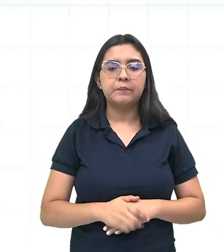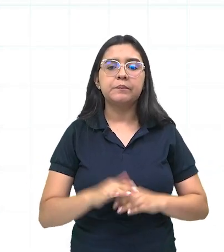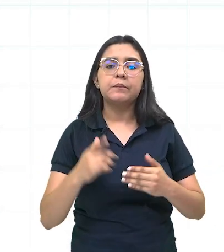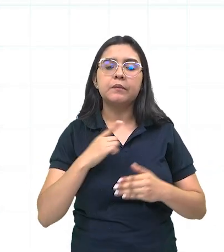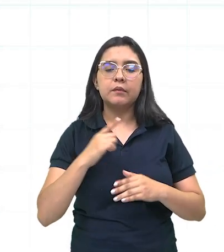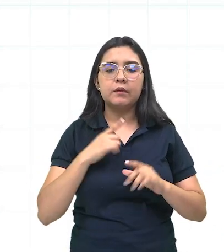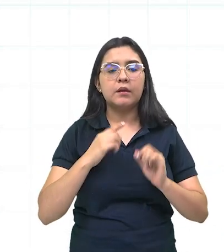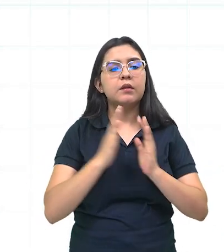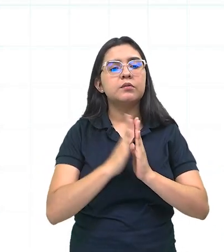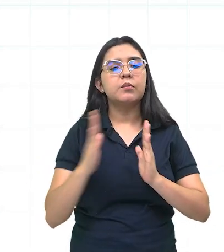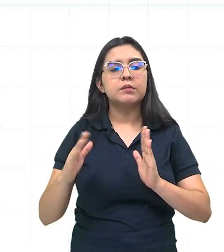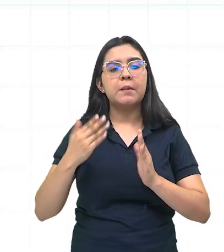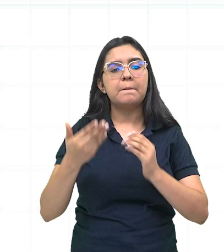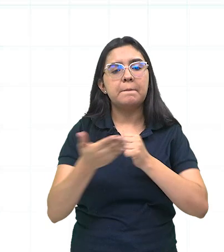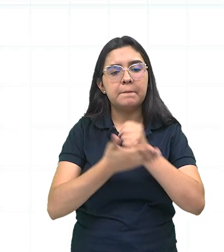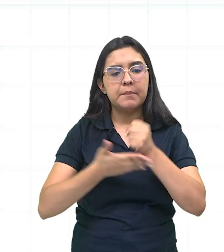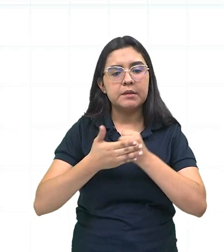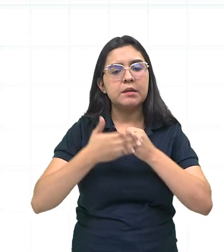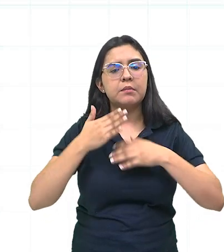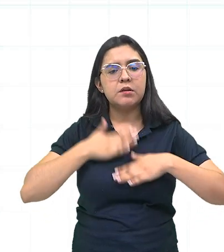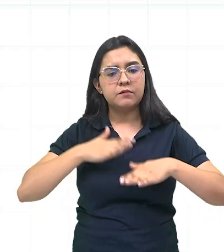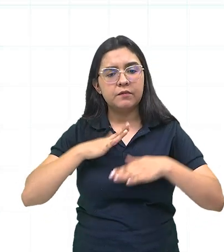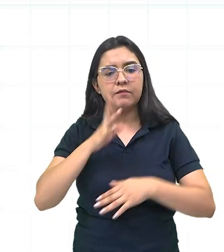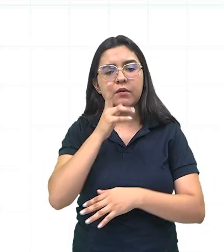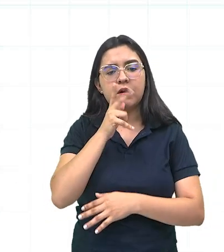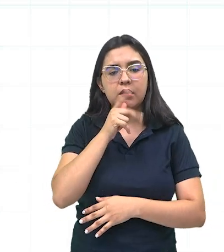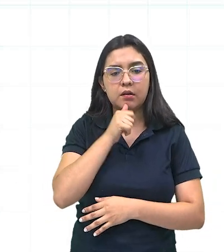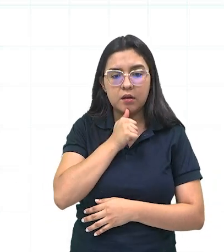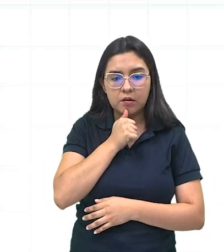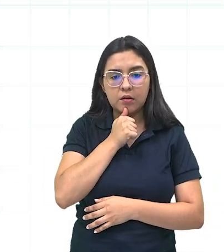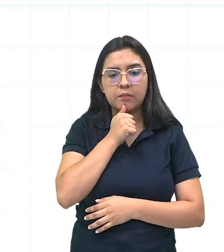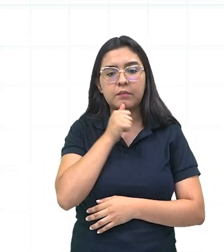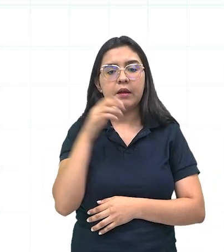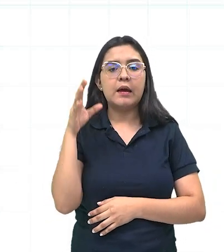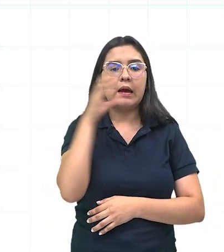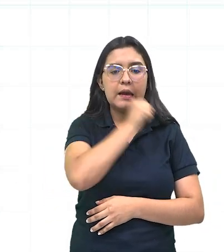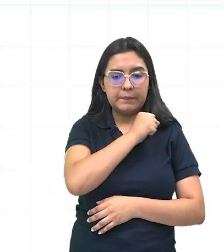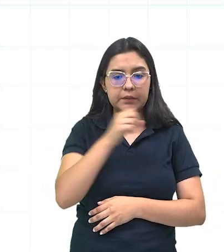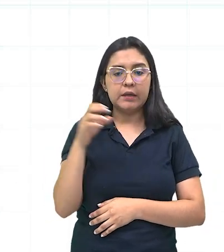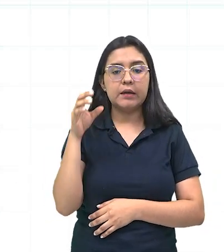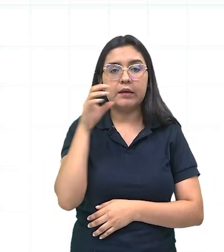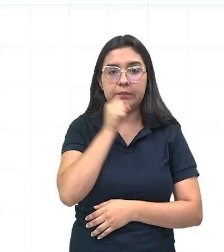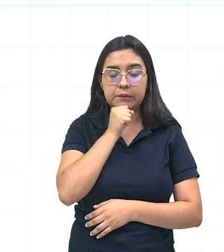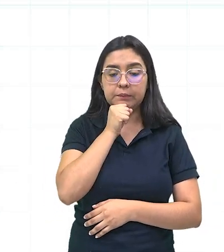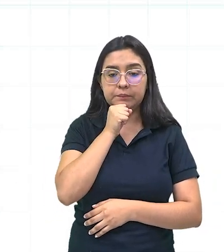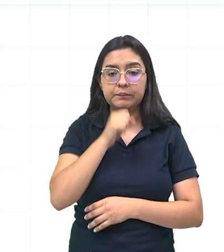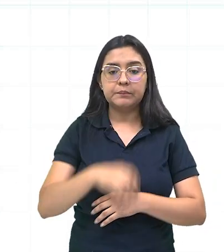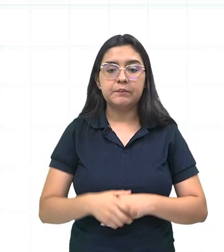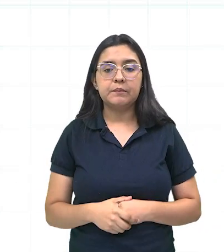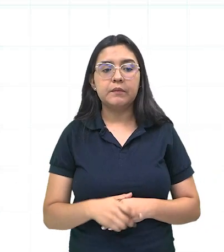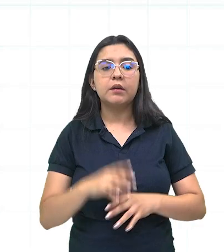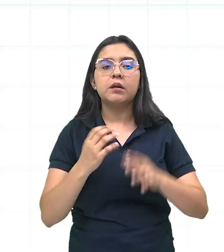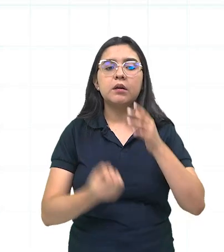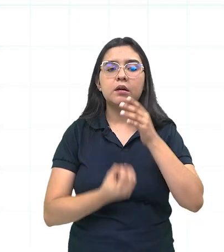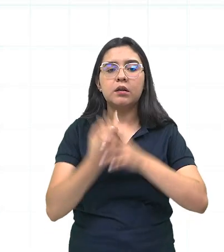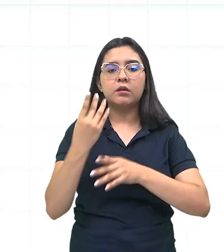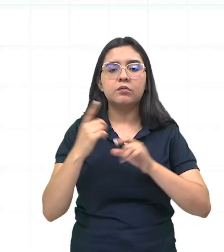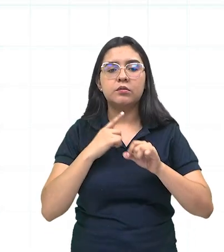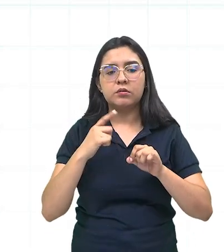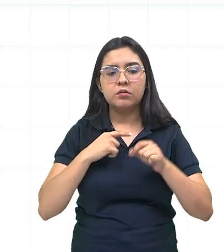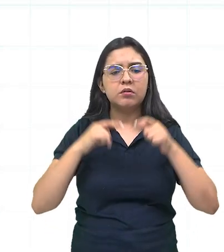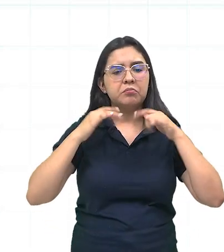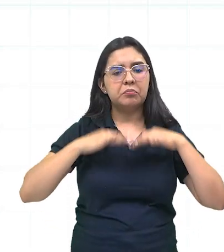A sequência básica é lenta, lenta, rápida, rápida, criando uma